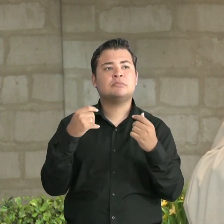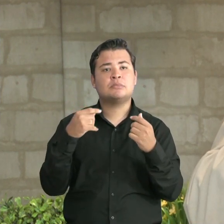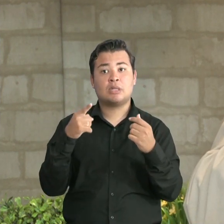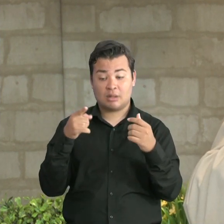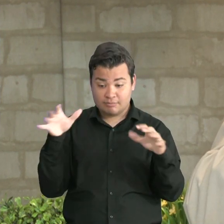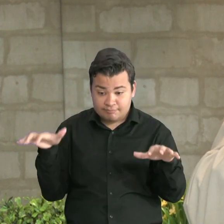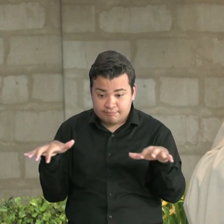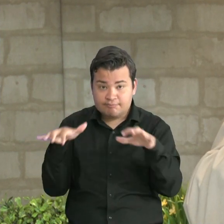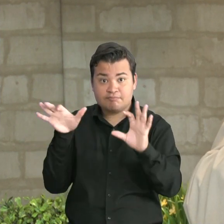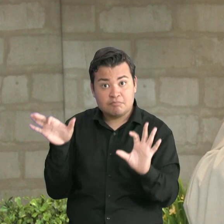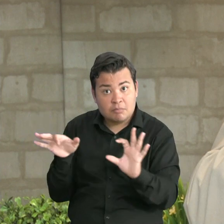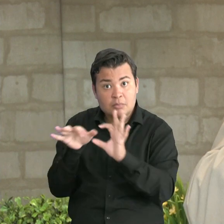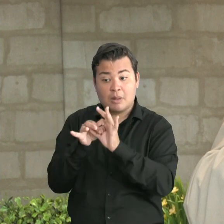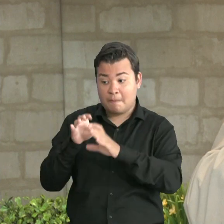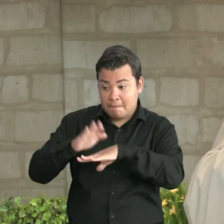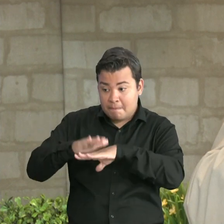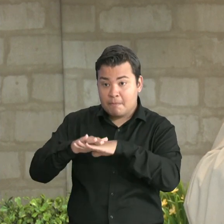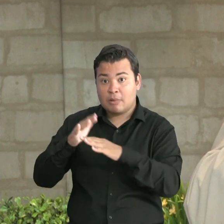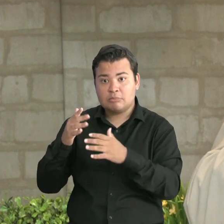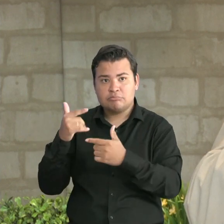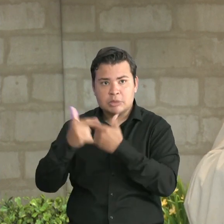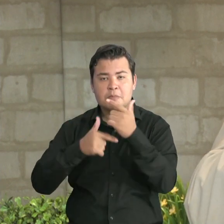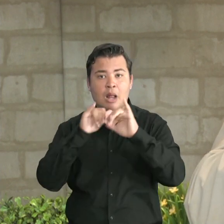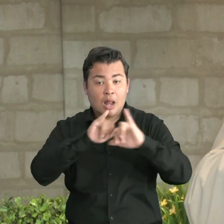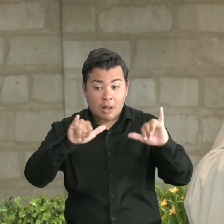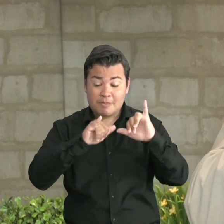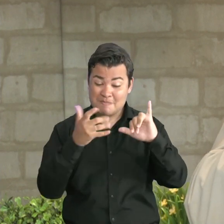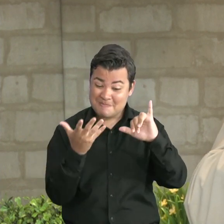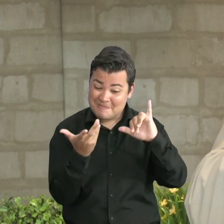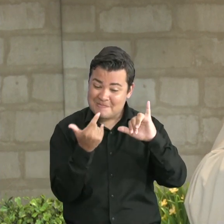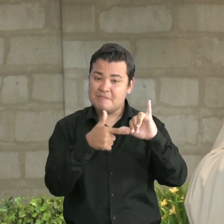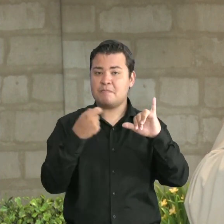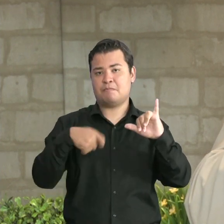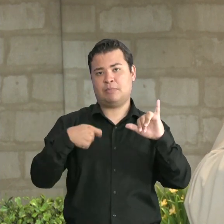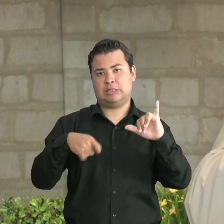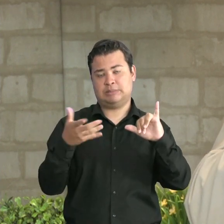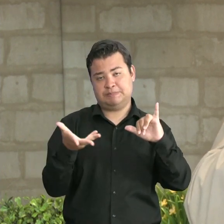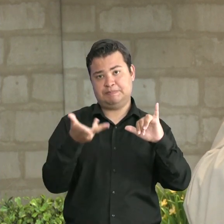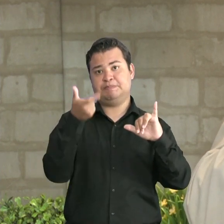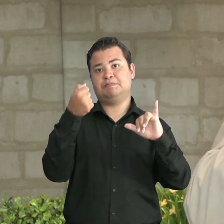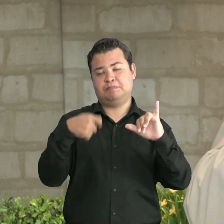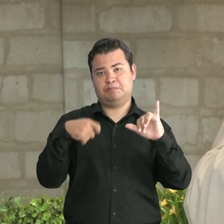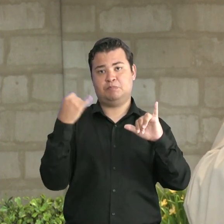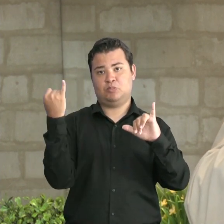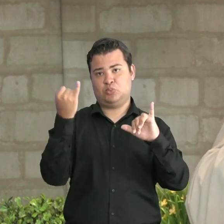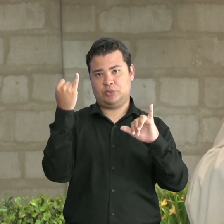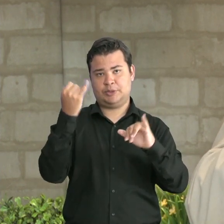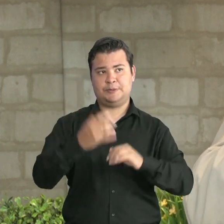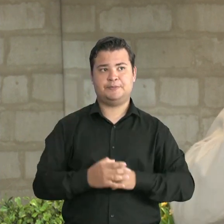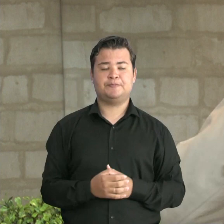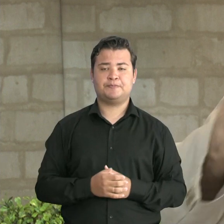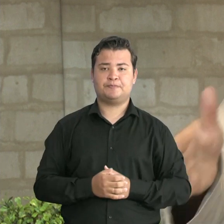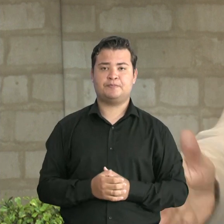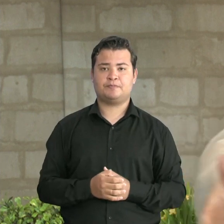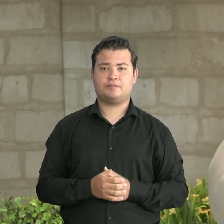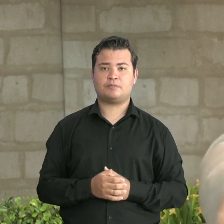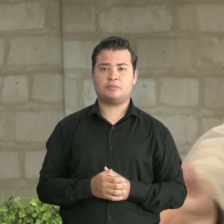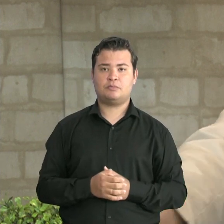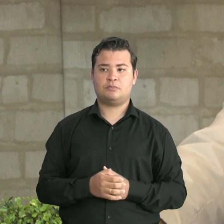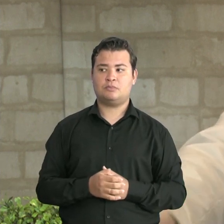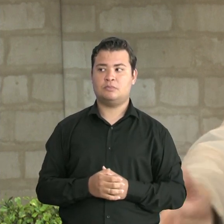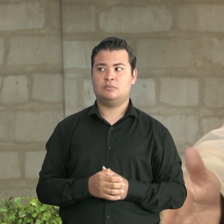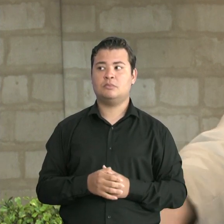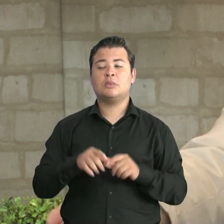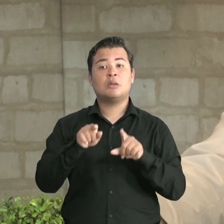eficácia para cumprir o seu papel, que tem sido feito a despeito de todas as dificuldades, como a gente que também não começa